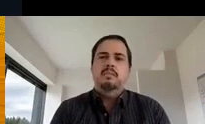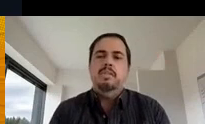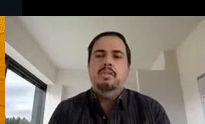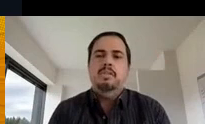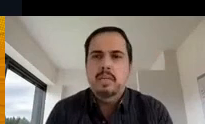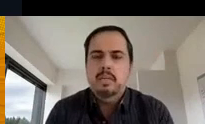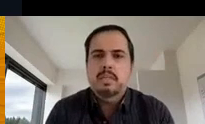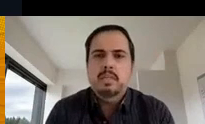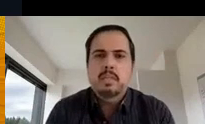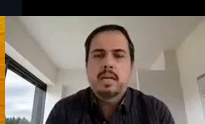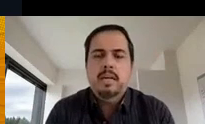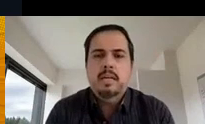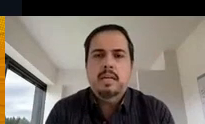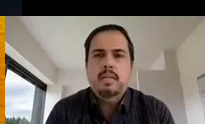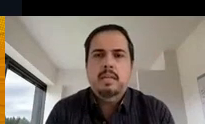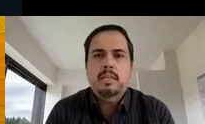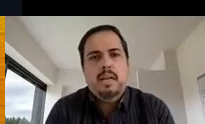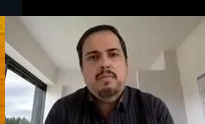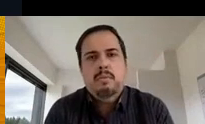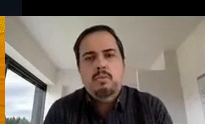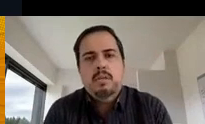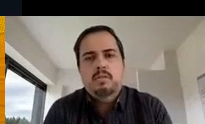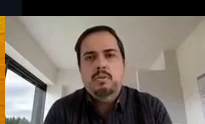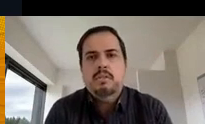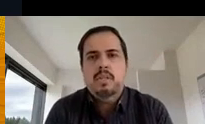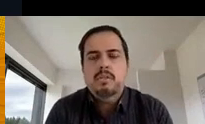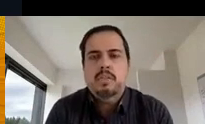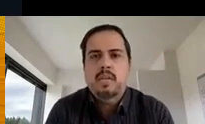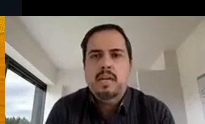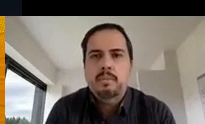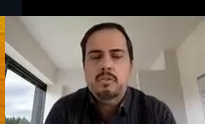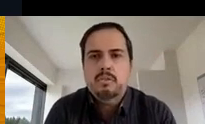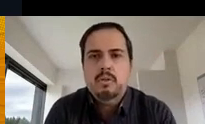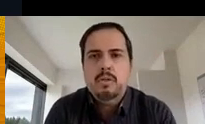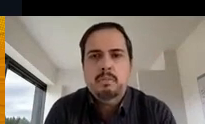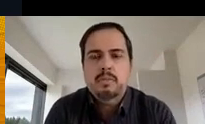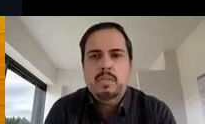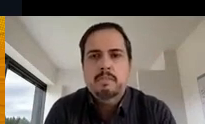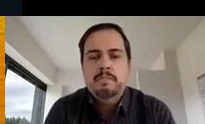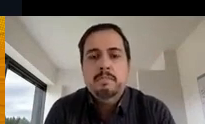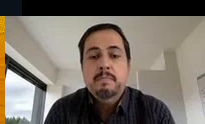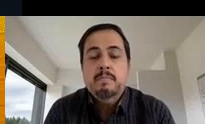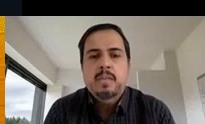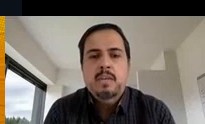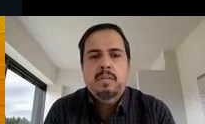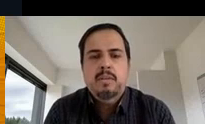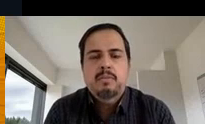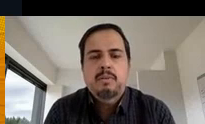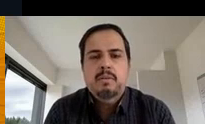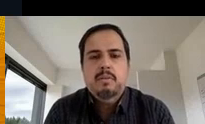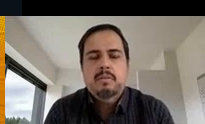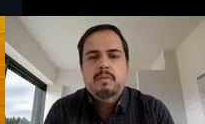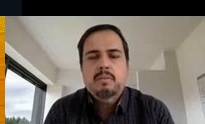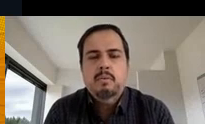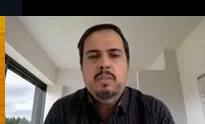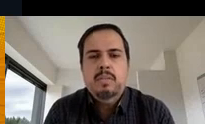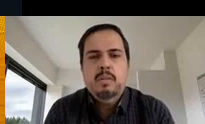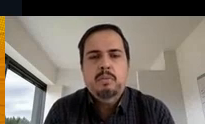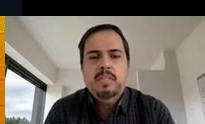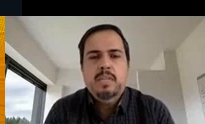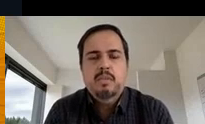que ela estudava secretariado executivo à noite, e ela trabalhava 8 horas por dia no estágio, ainda era a época das 8 horas por dia.